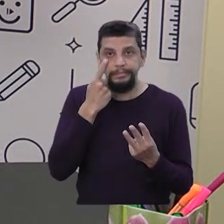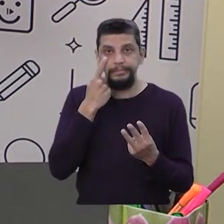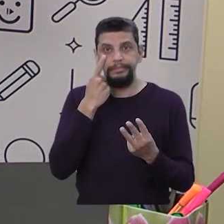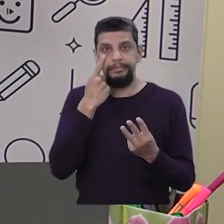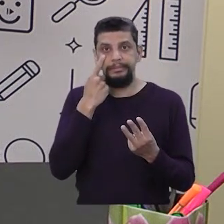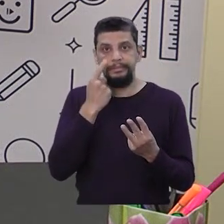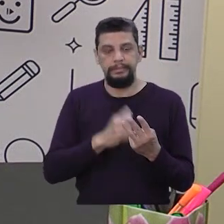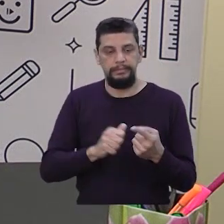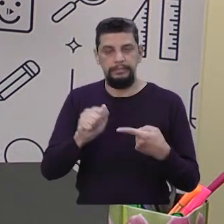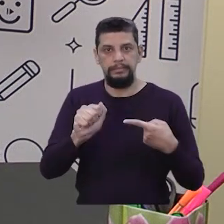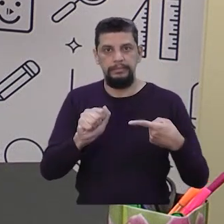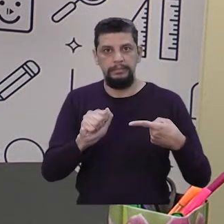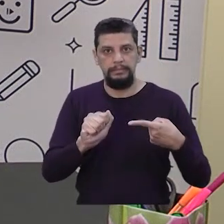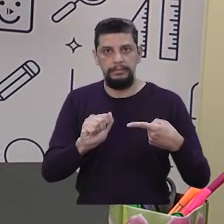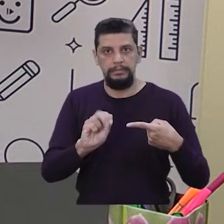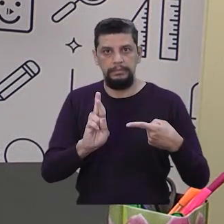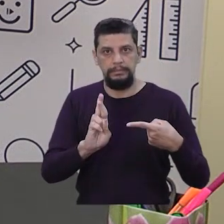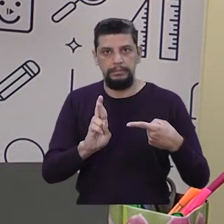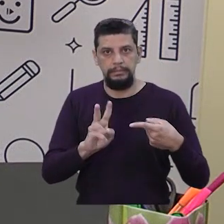olha.